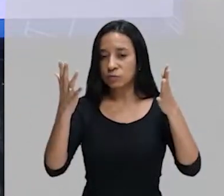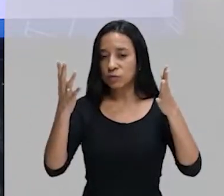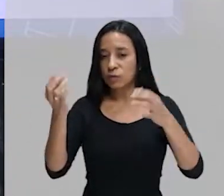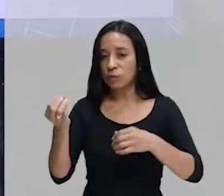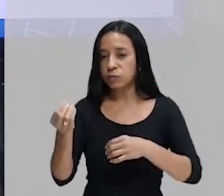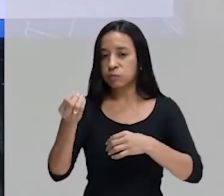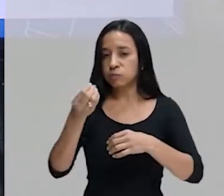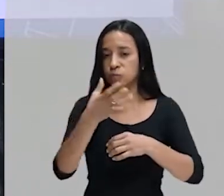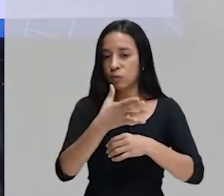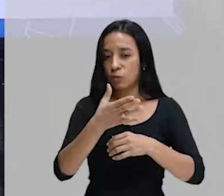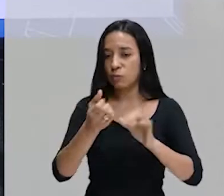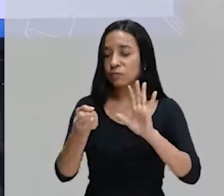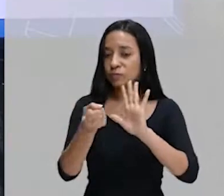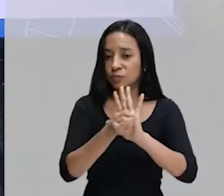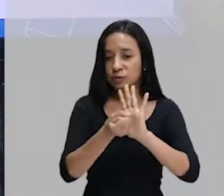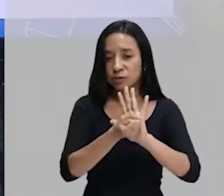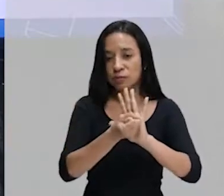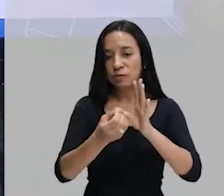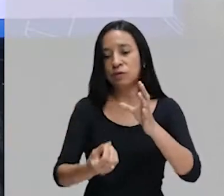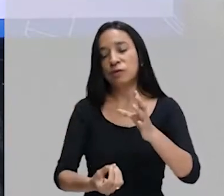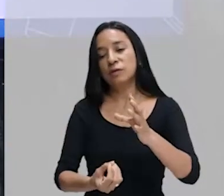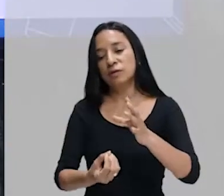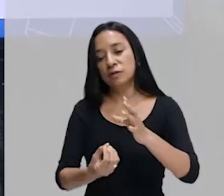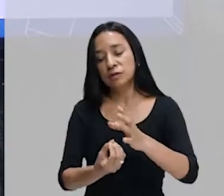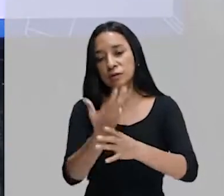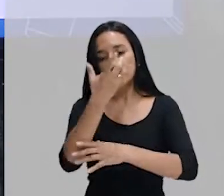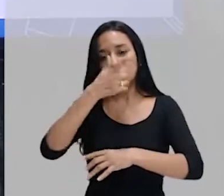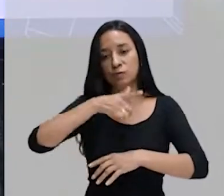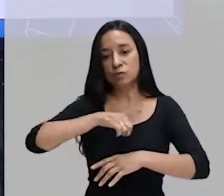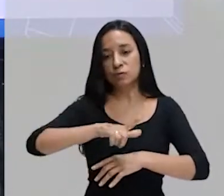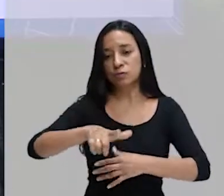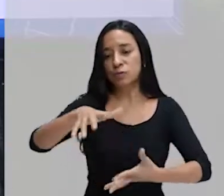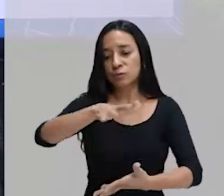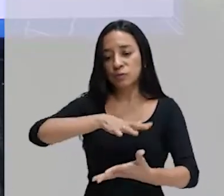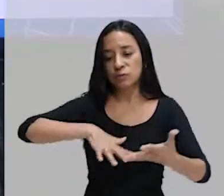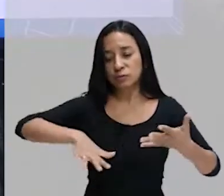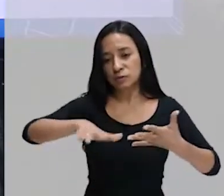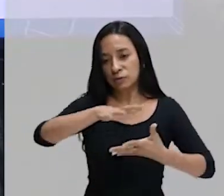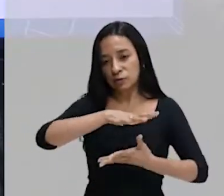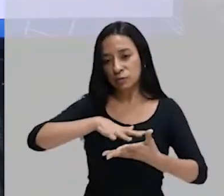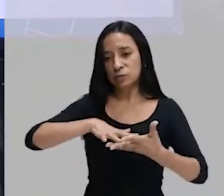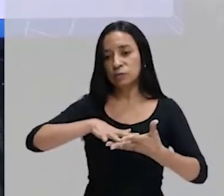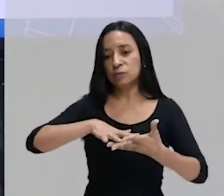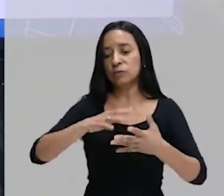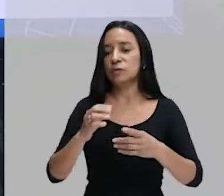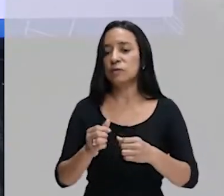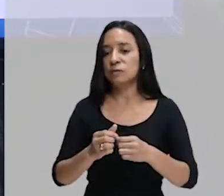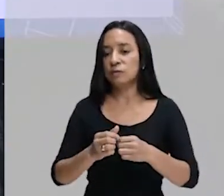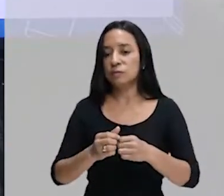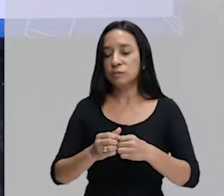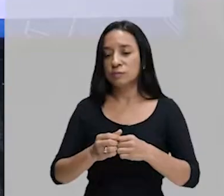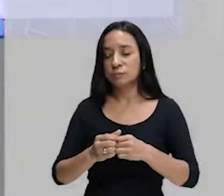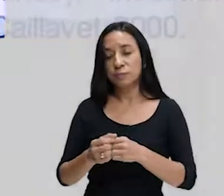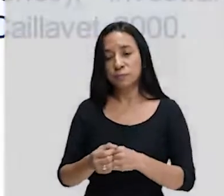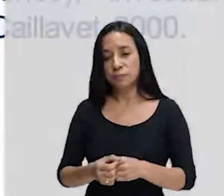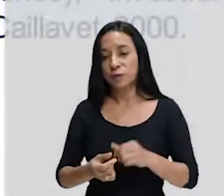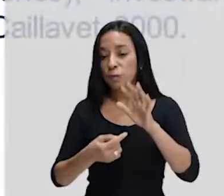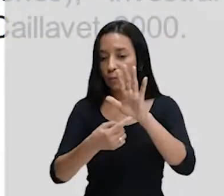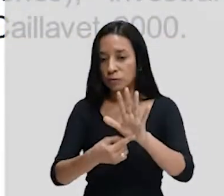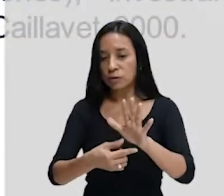roupagem, com novos símbolos, e recriaram esses rituais aborígenes, aqueles rituais que nós falamos no slide